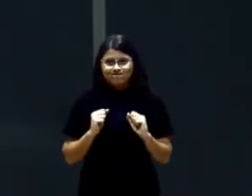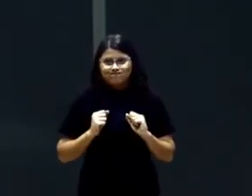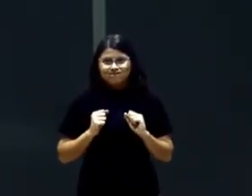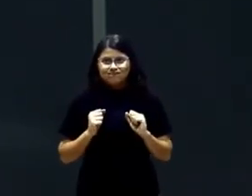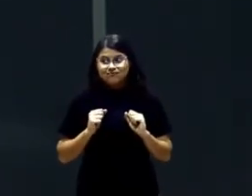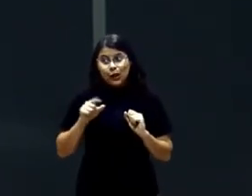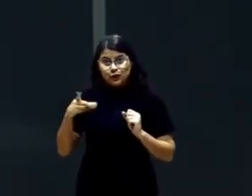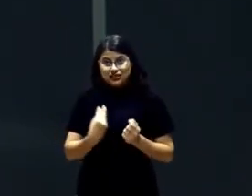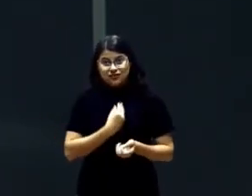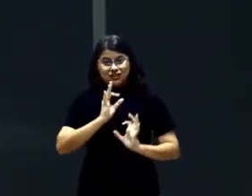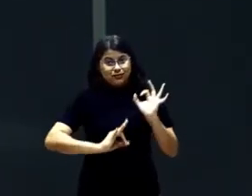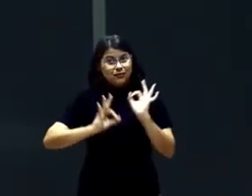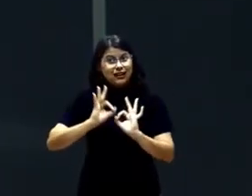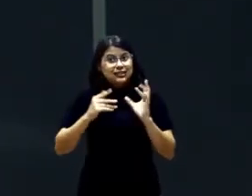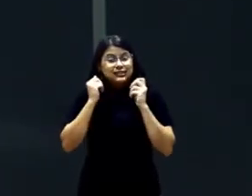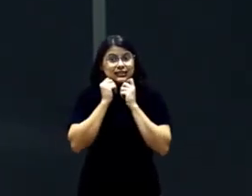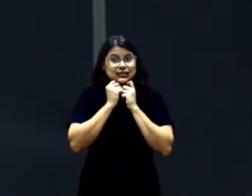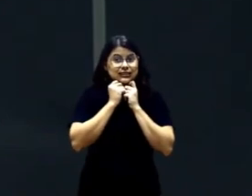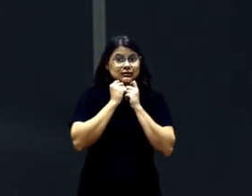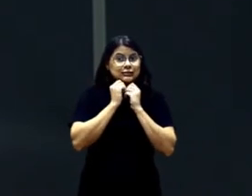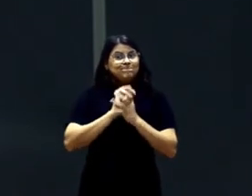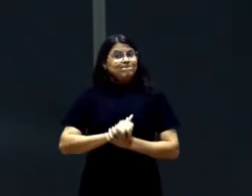Você está preparado?